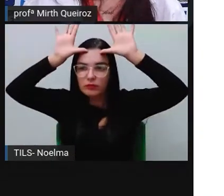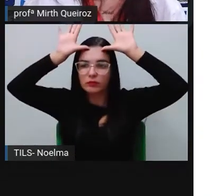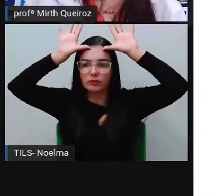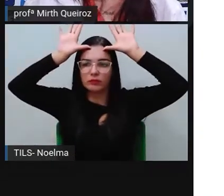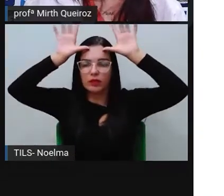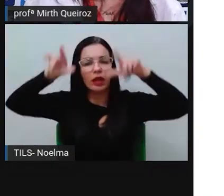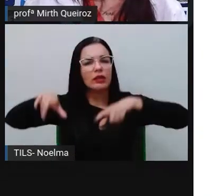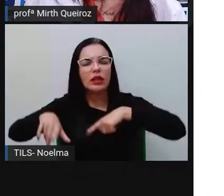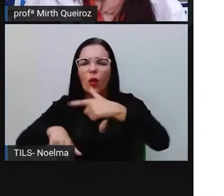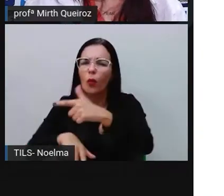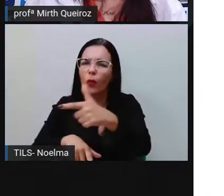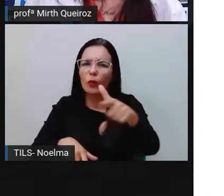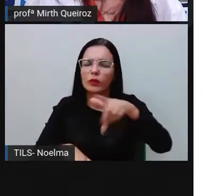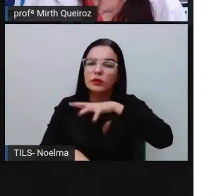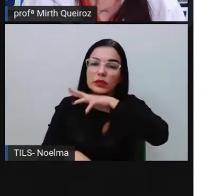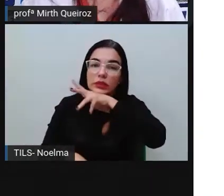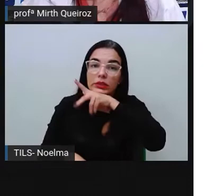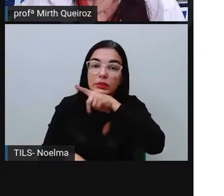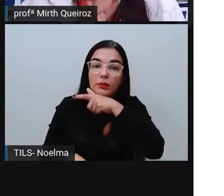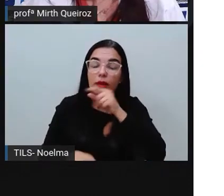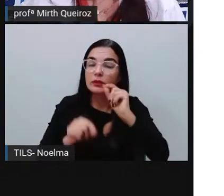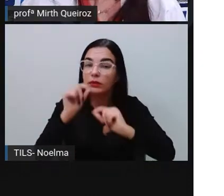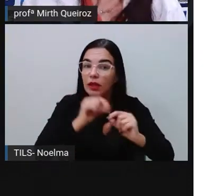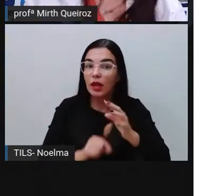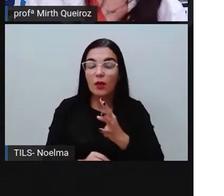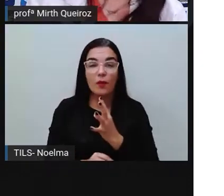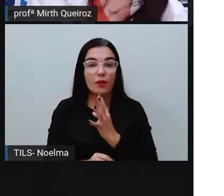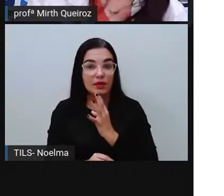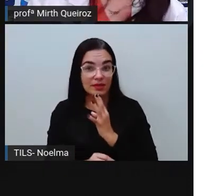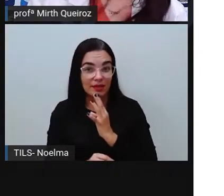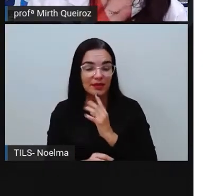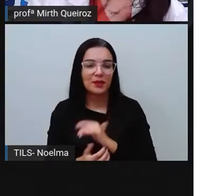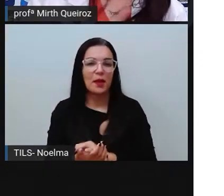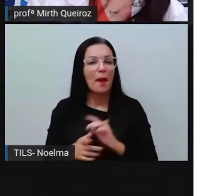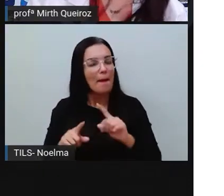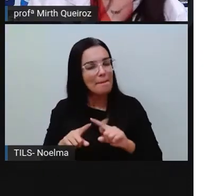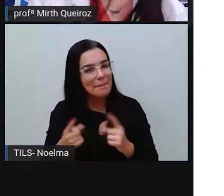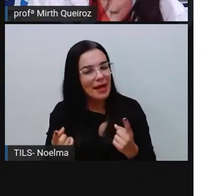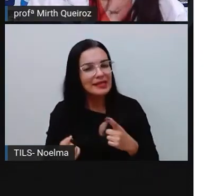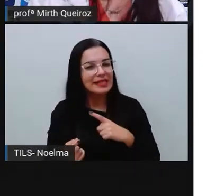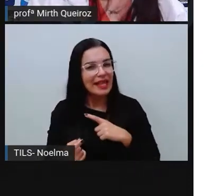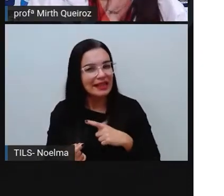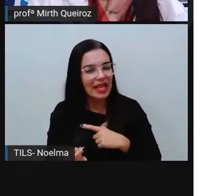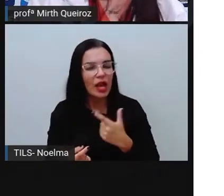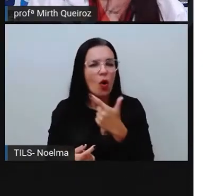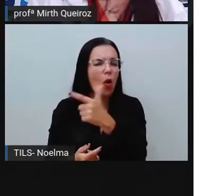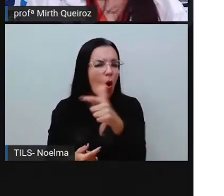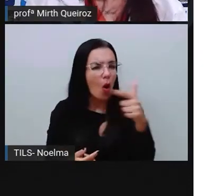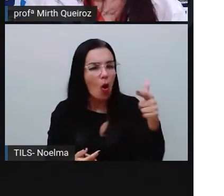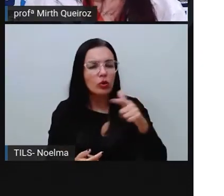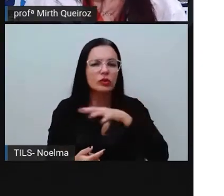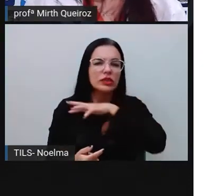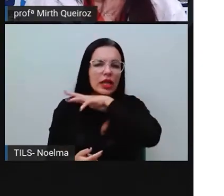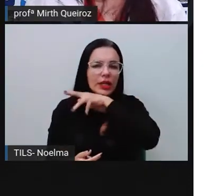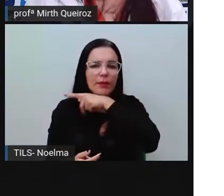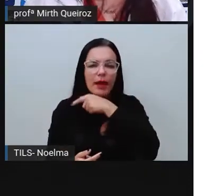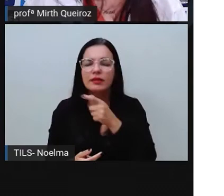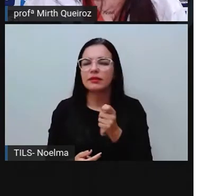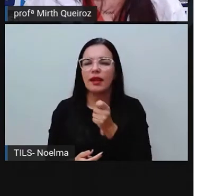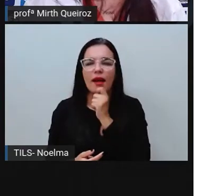gente cita muitos animais que são conhecidos, só que tem outros animais ainda que não foram estudados profundamente